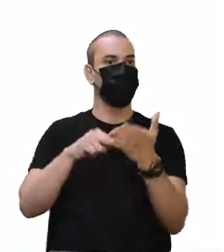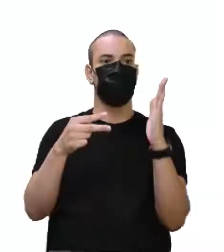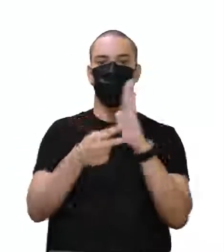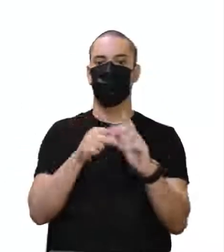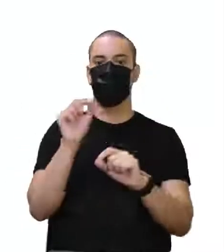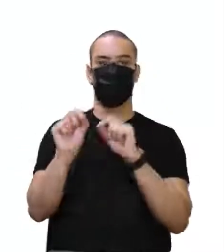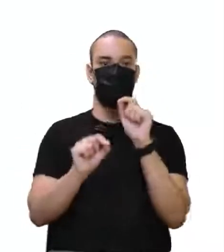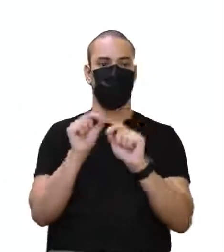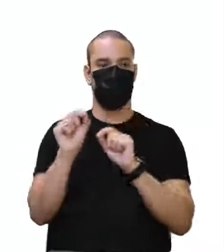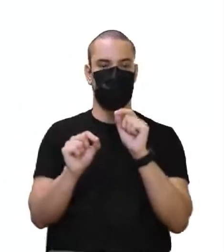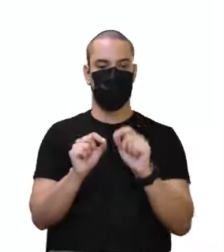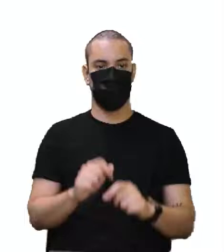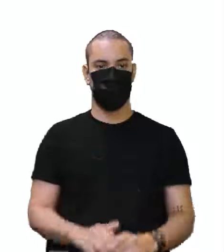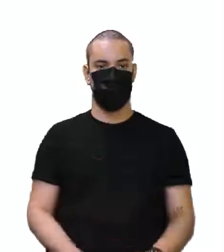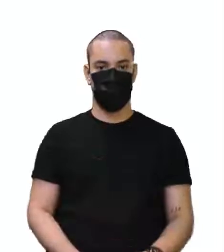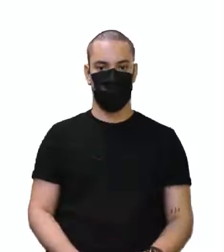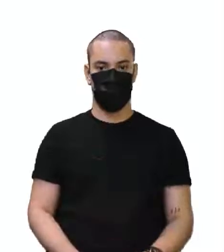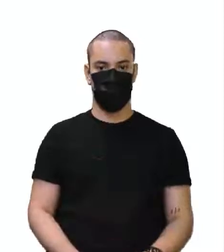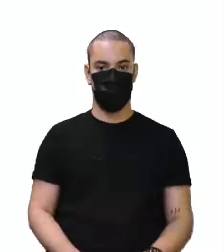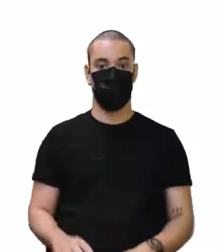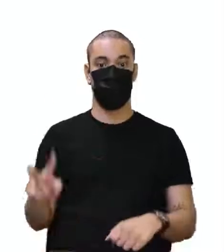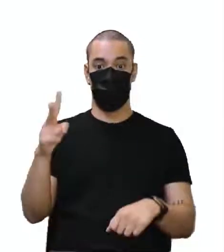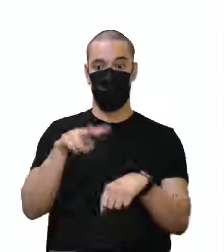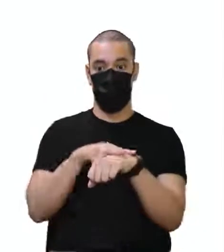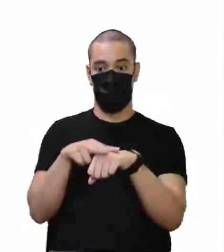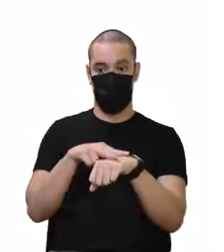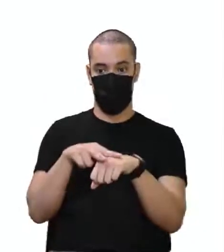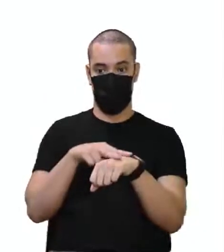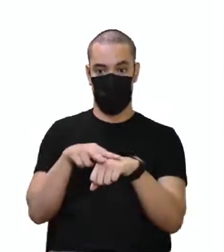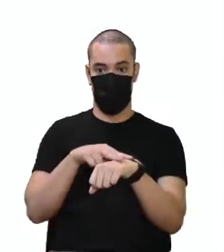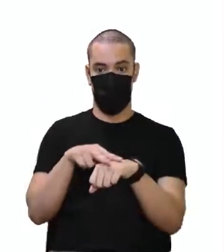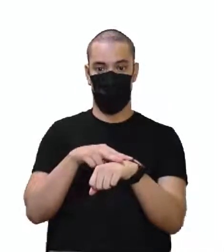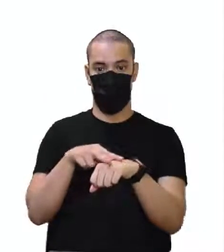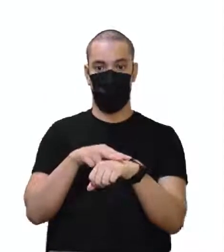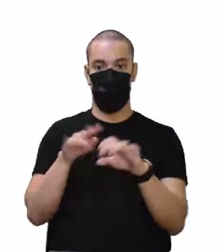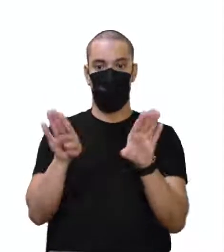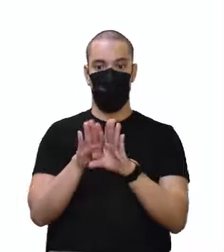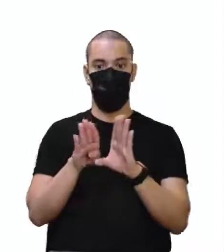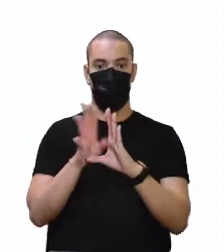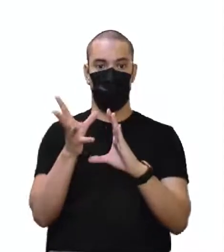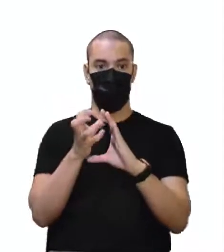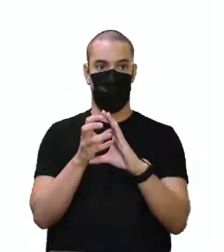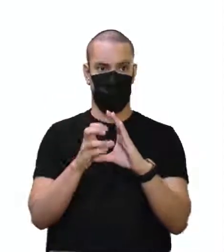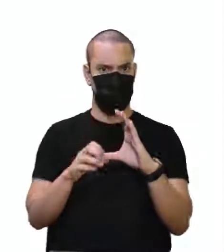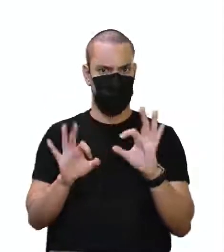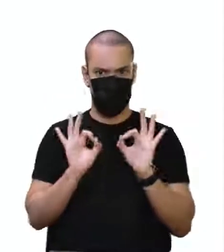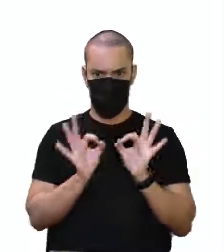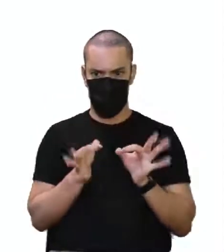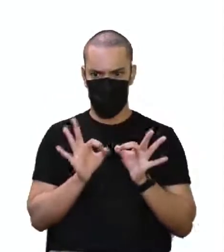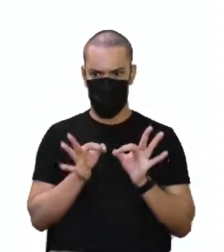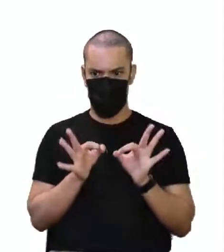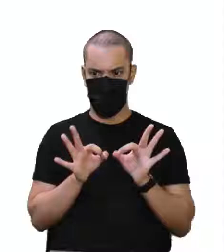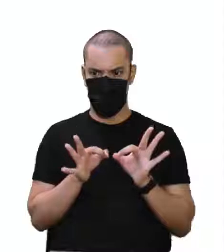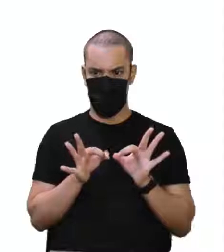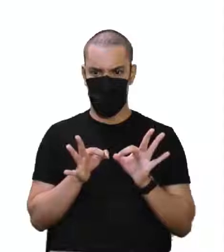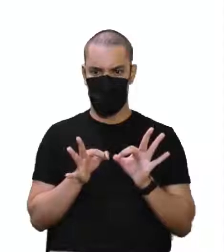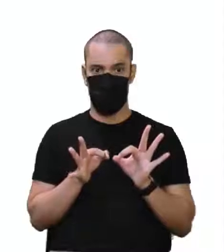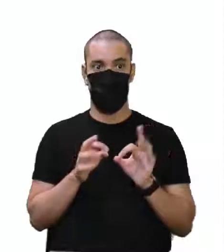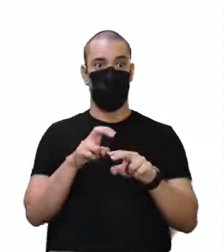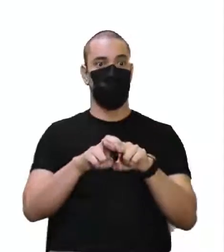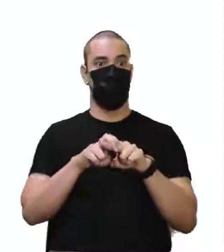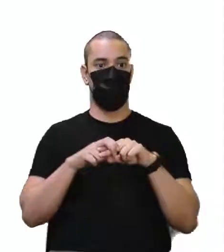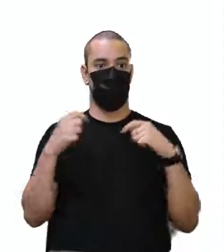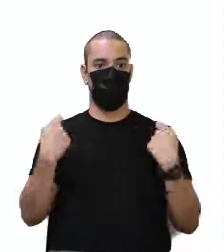sobre que característica? Verde e rugoso. Perfeito, gente? Então, a gente